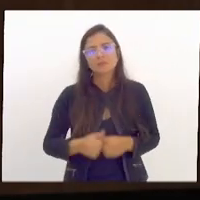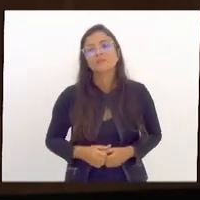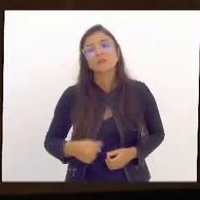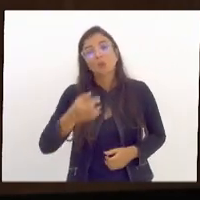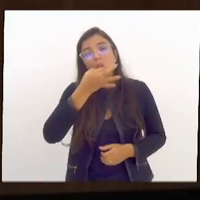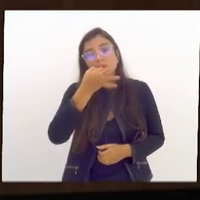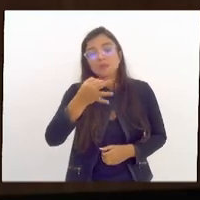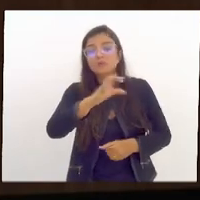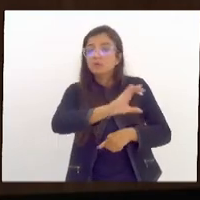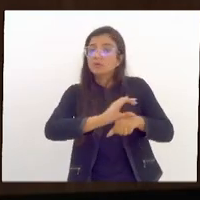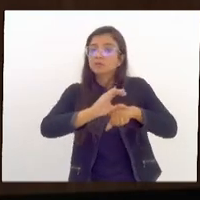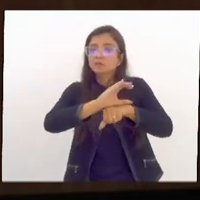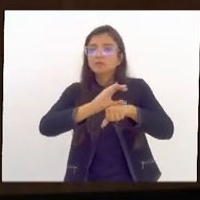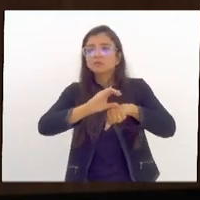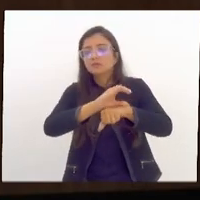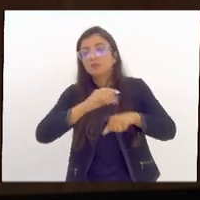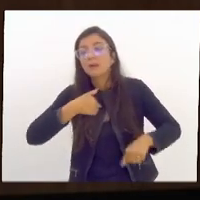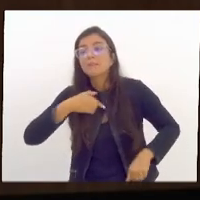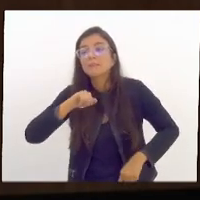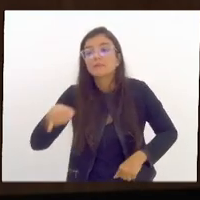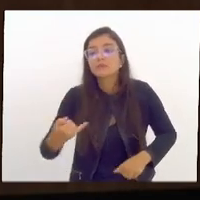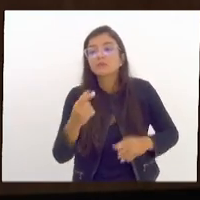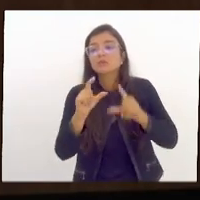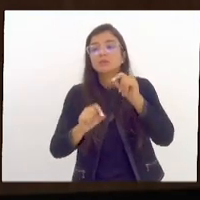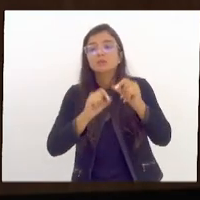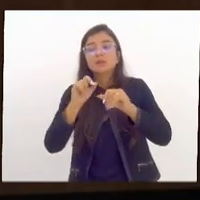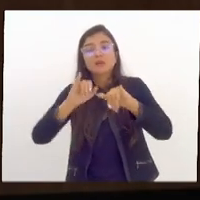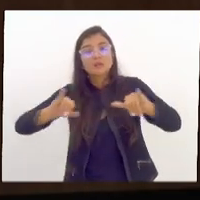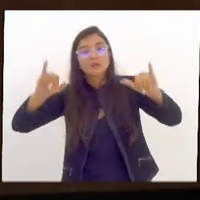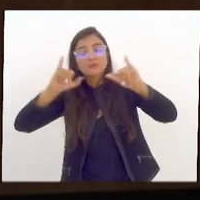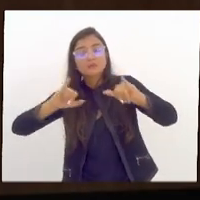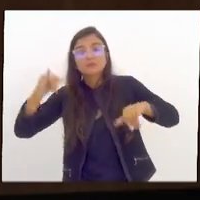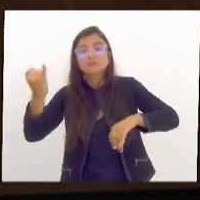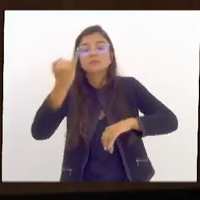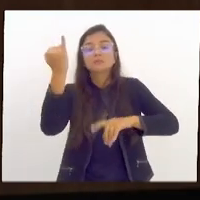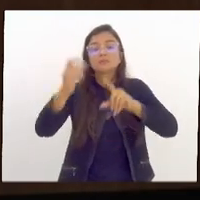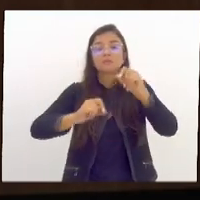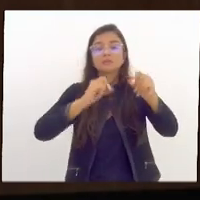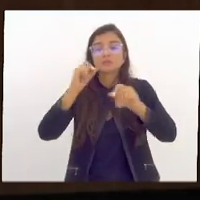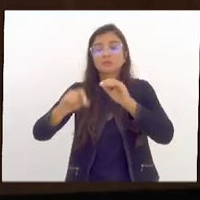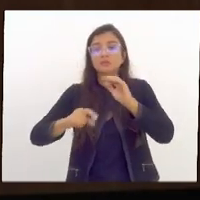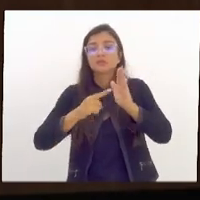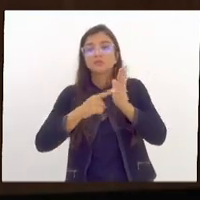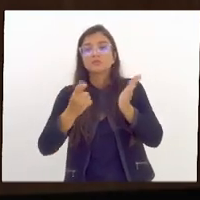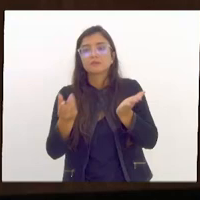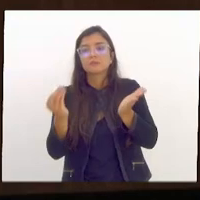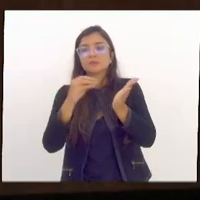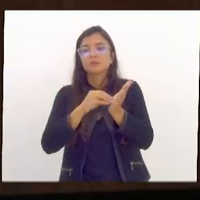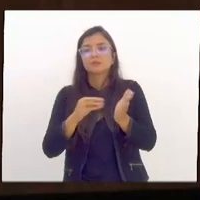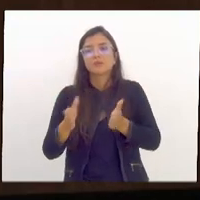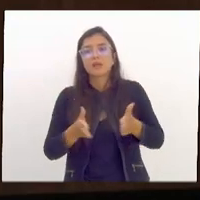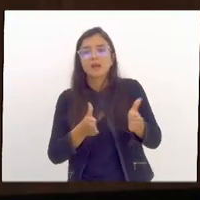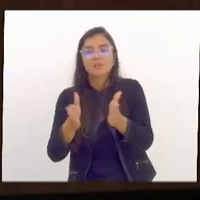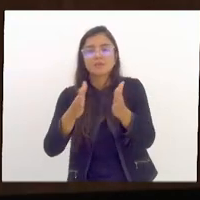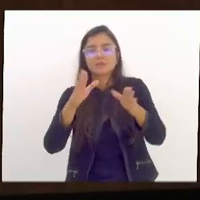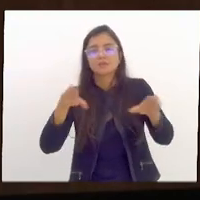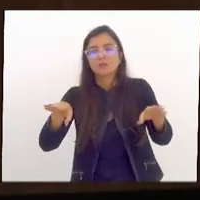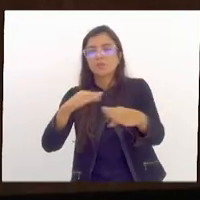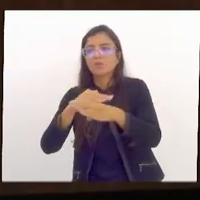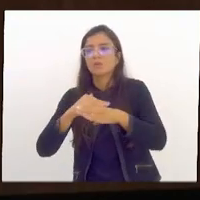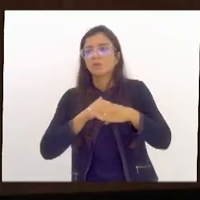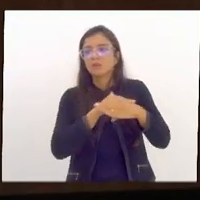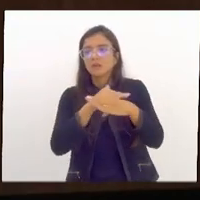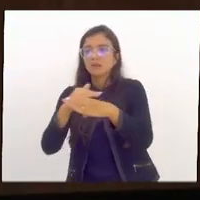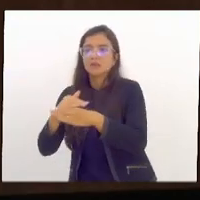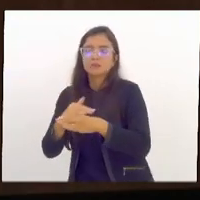pela constitucionalidade, eu aproveito aqui para fazer a divulgação importante dessa publicação, deputado Tiaju, Caminhos da Igualdade, o Grupo de